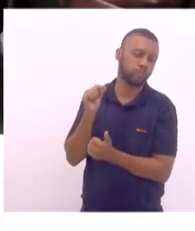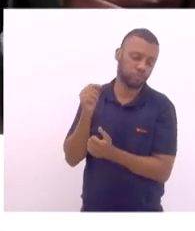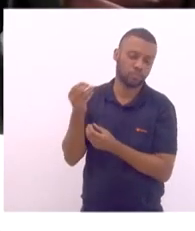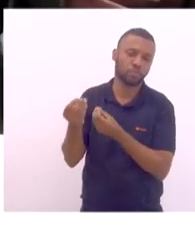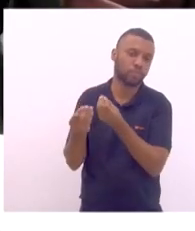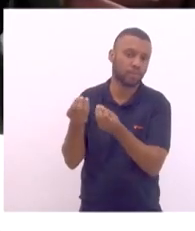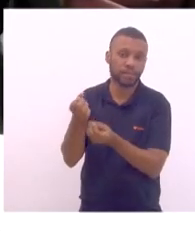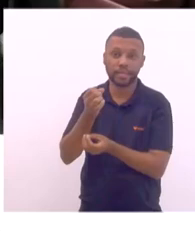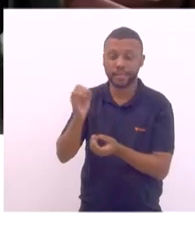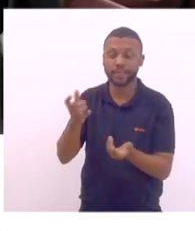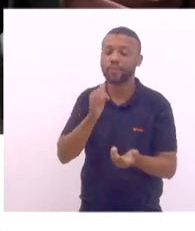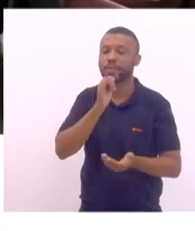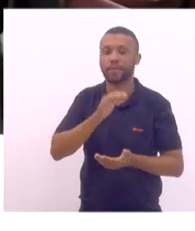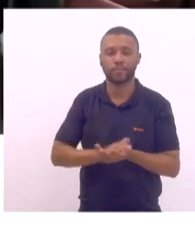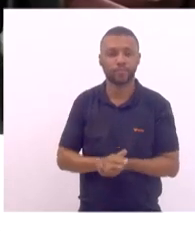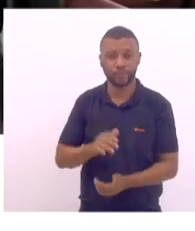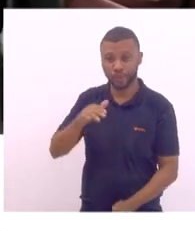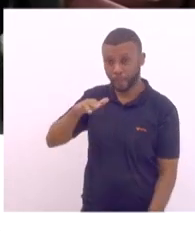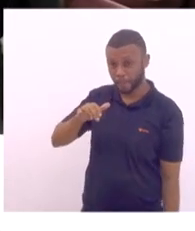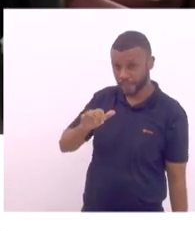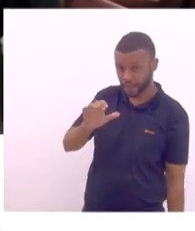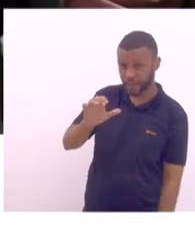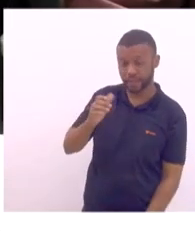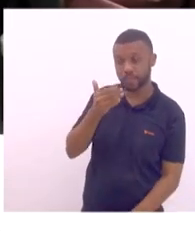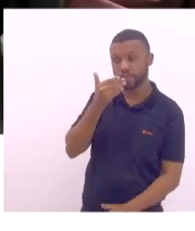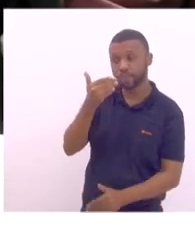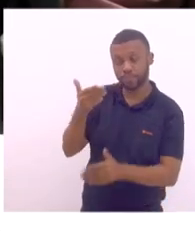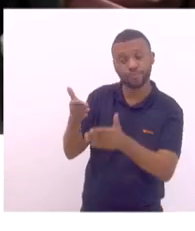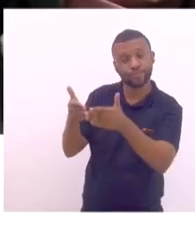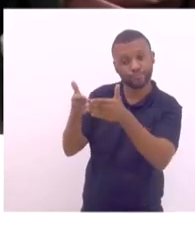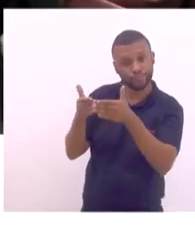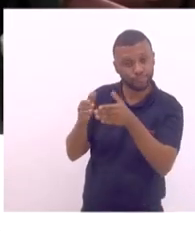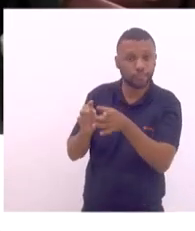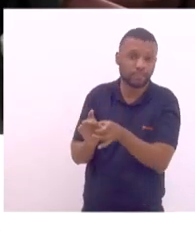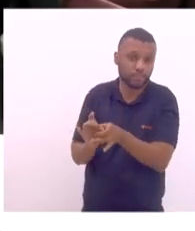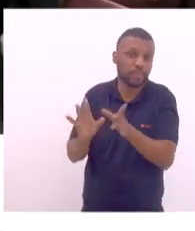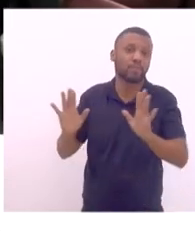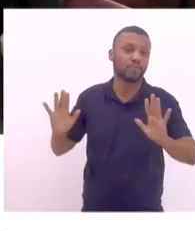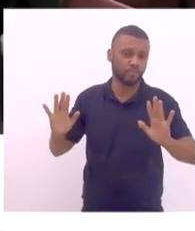Se o Mink der licença.